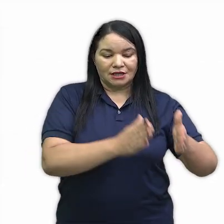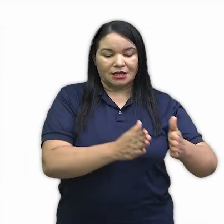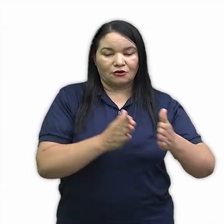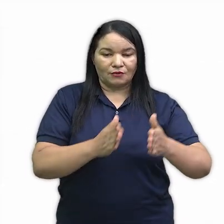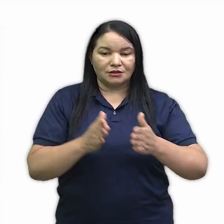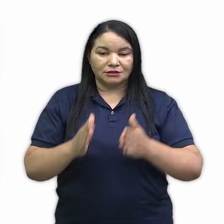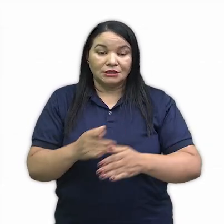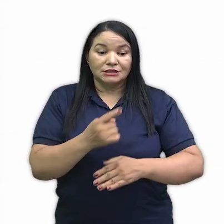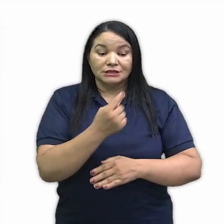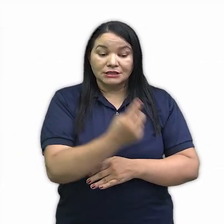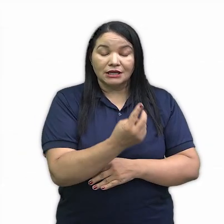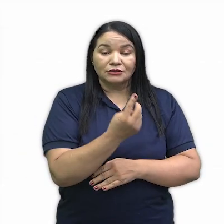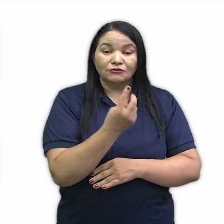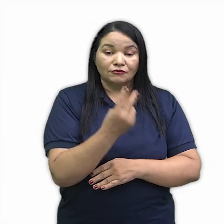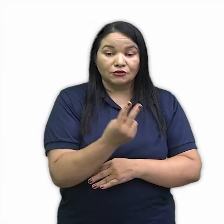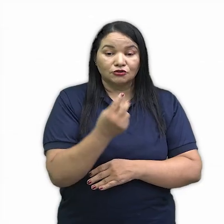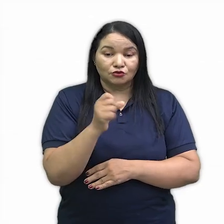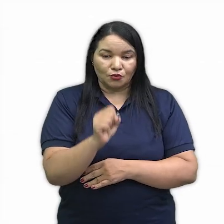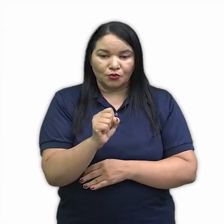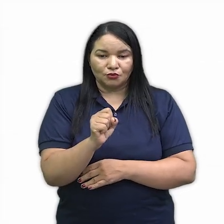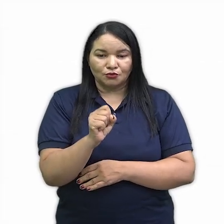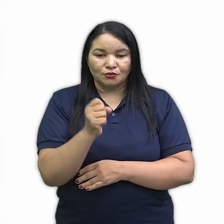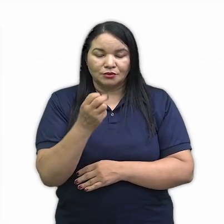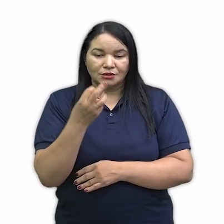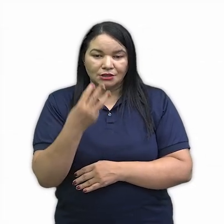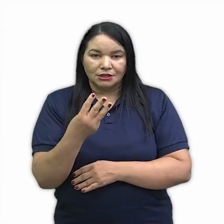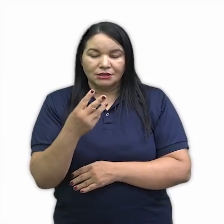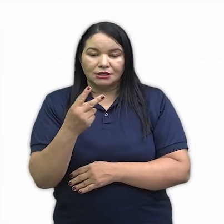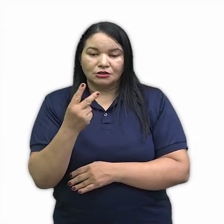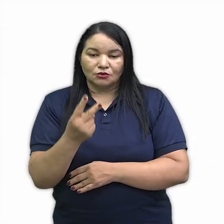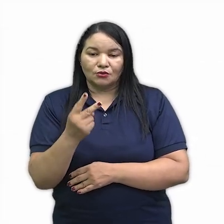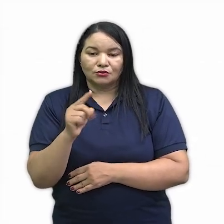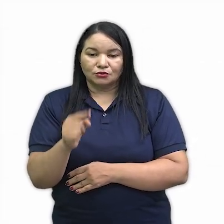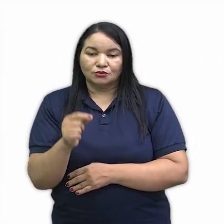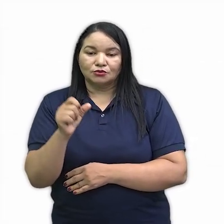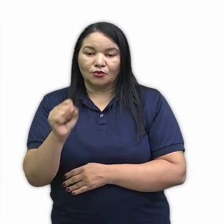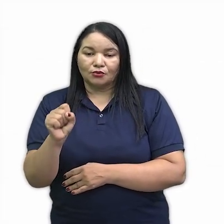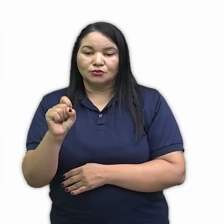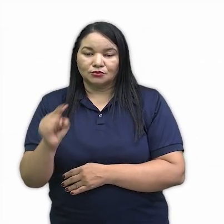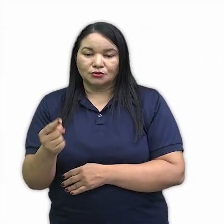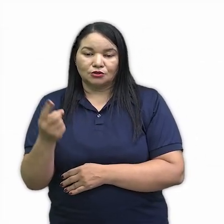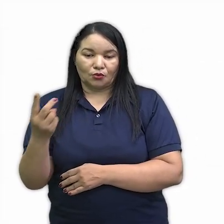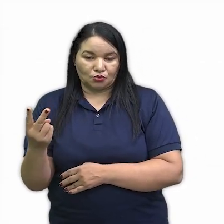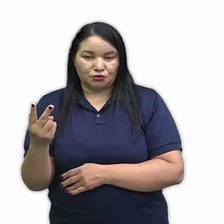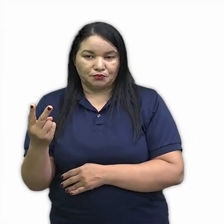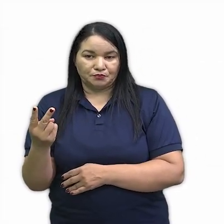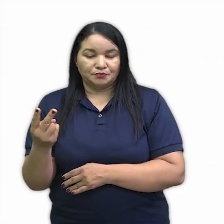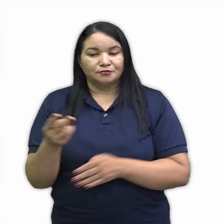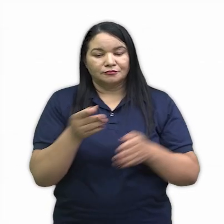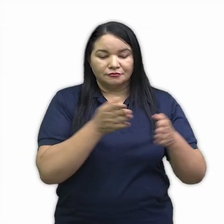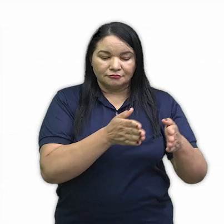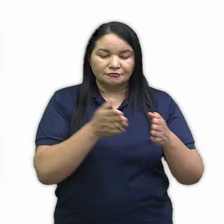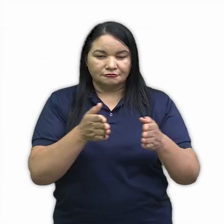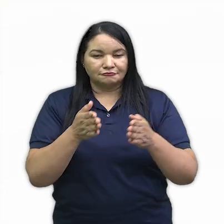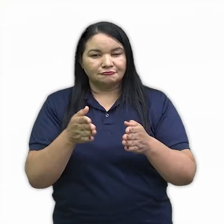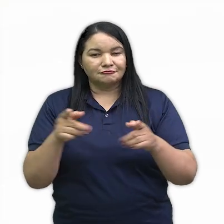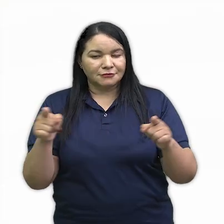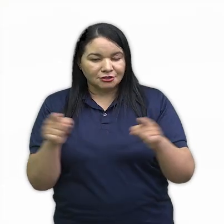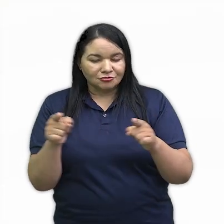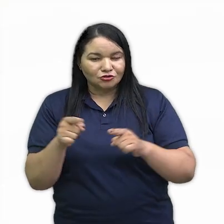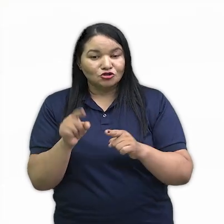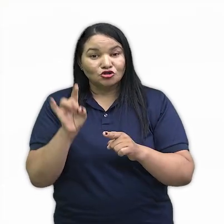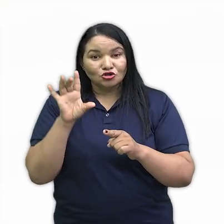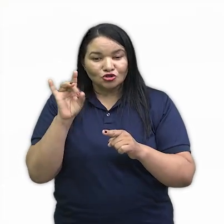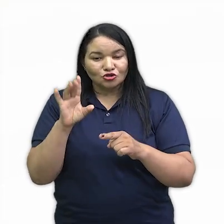de 128, 32, 8 e 2. Tá? Então, uma sequência bem curta, só